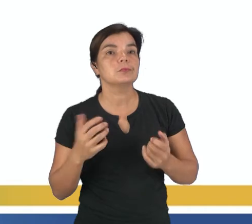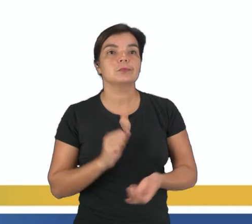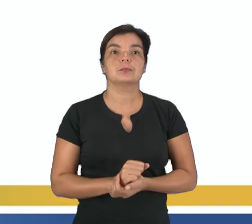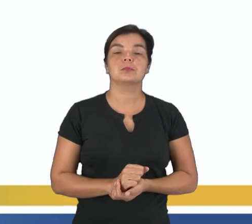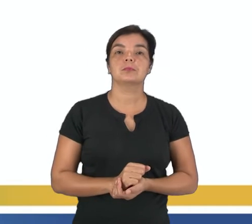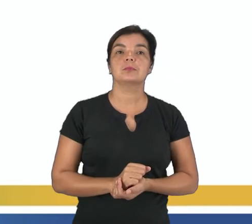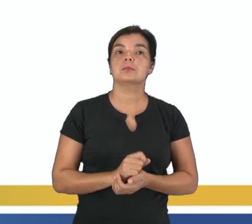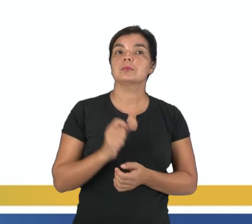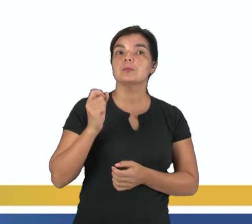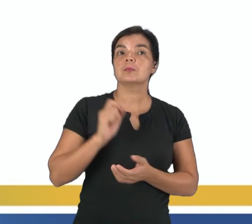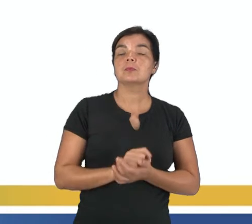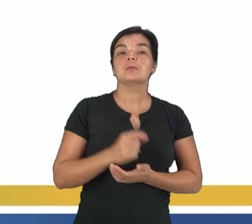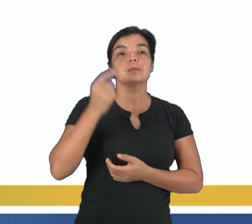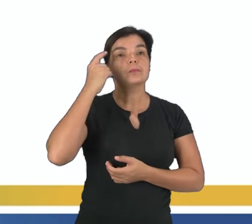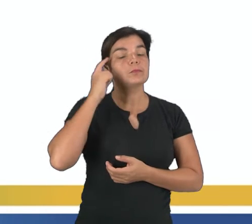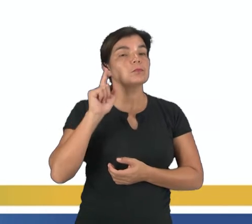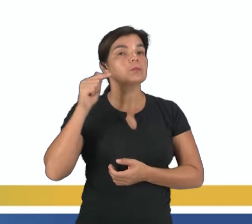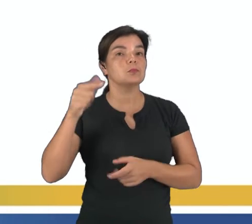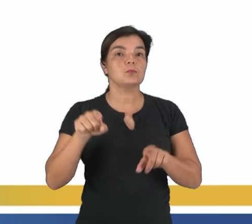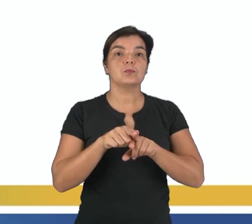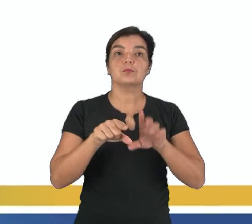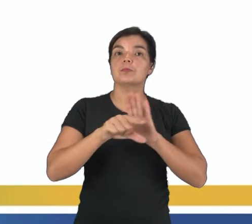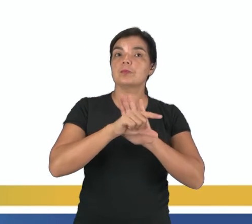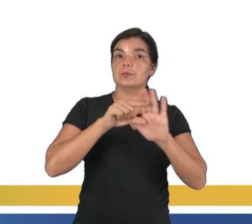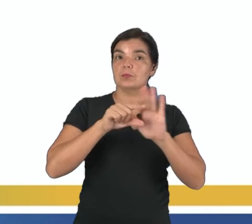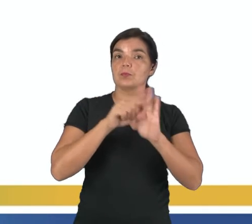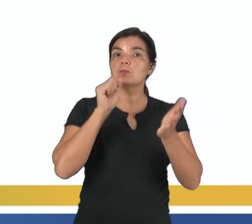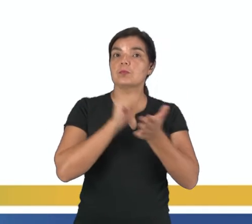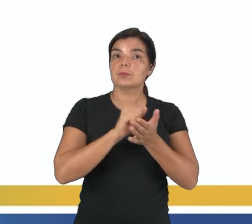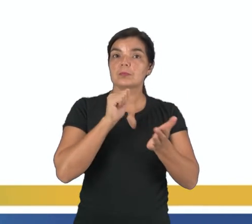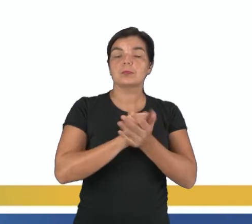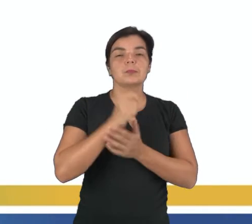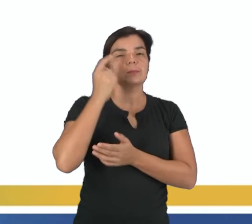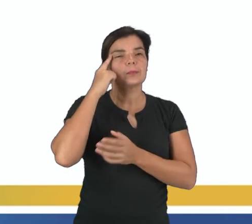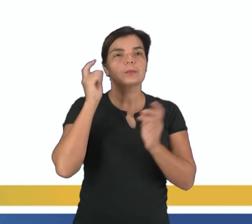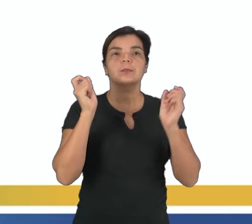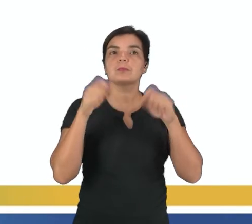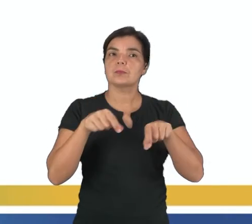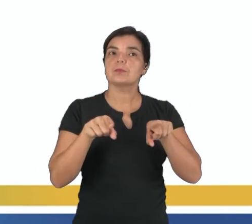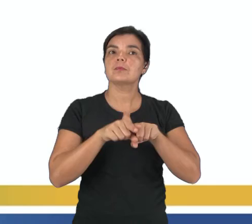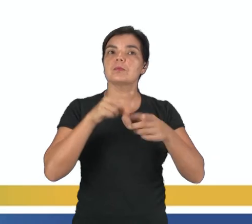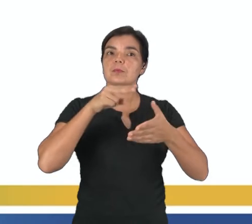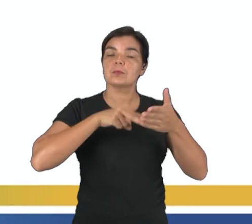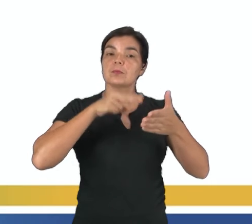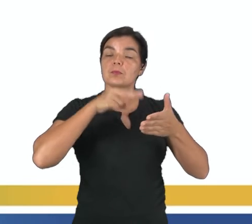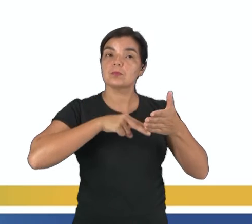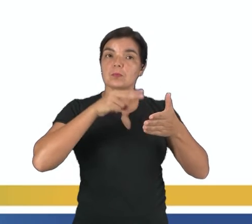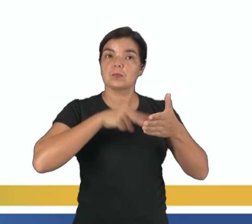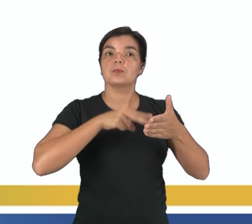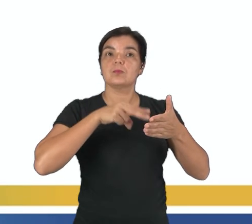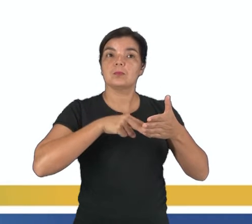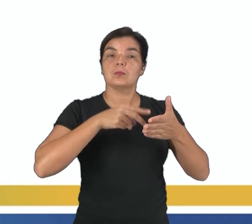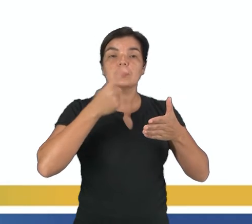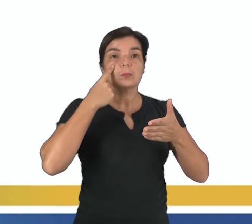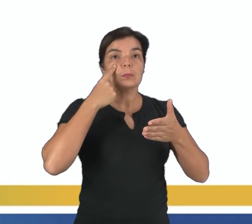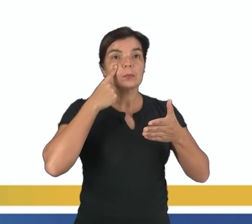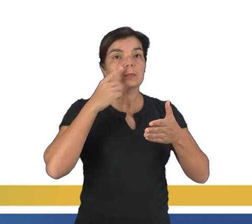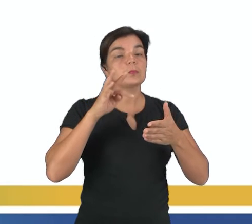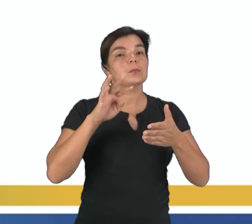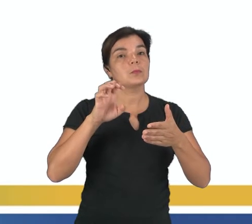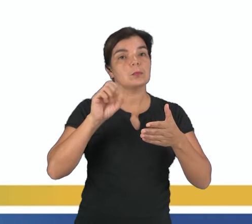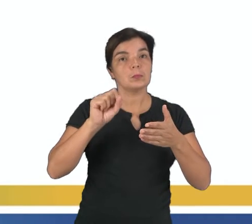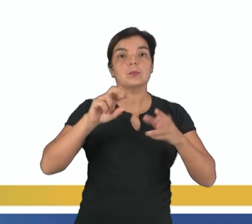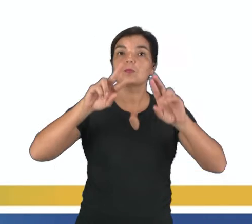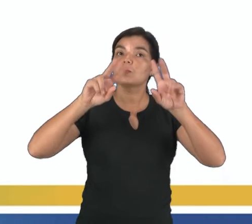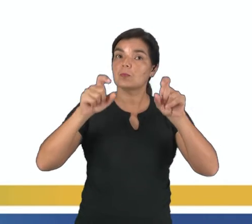do que se pode pensar, etc. Nesse parágrafo, o escritor deve pensar nas possibilidades do leitor derrubar sua tese,